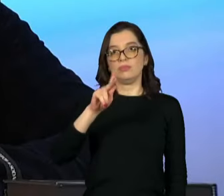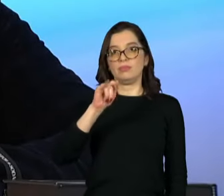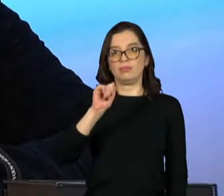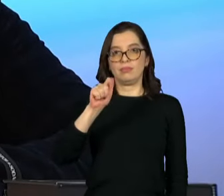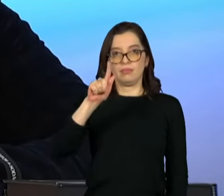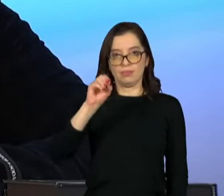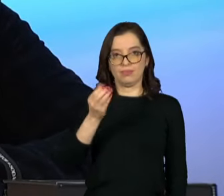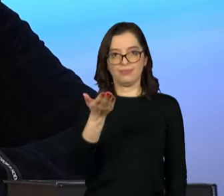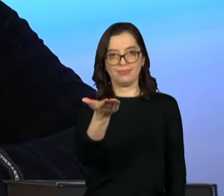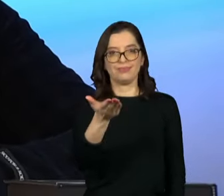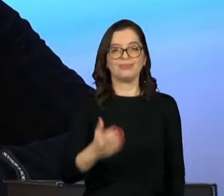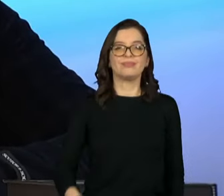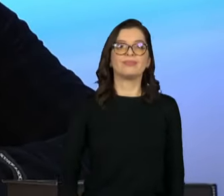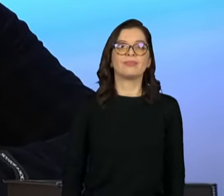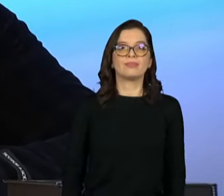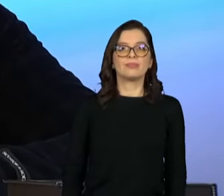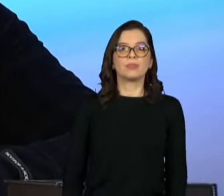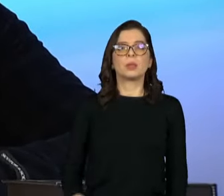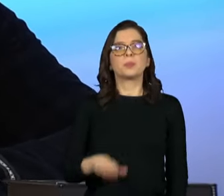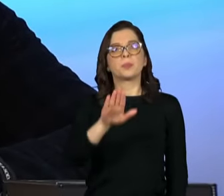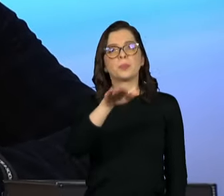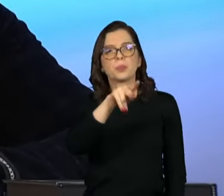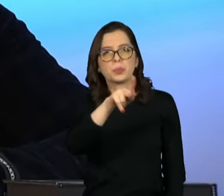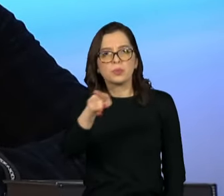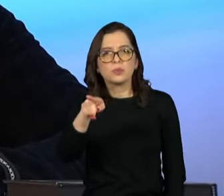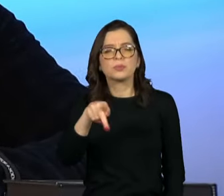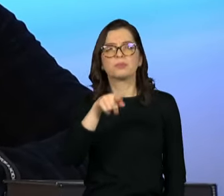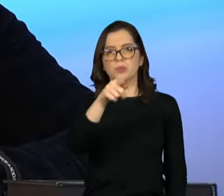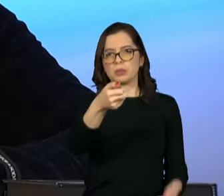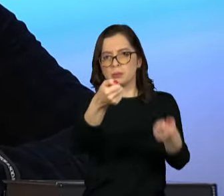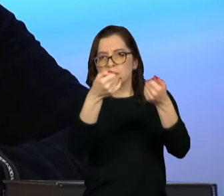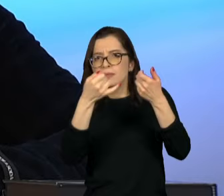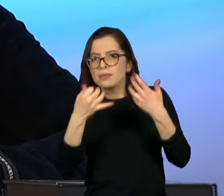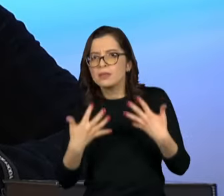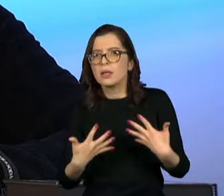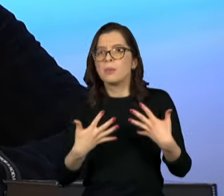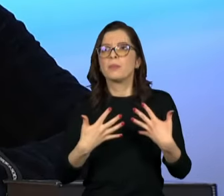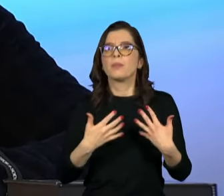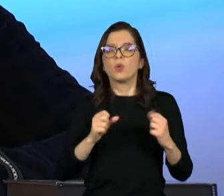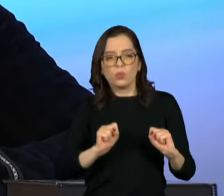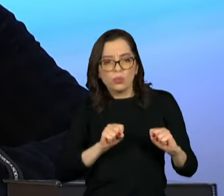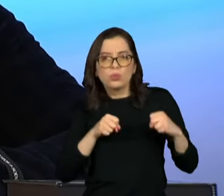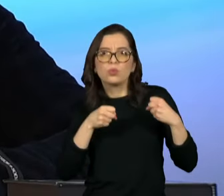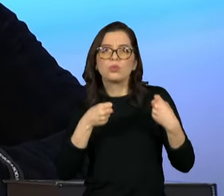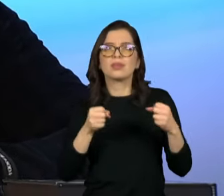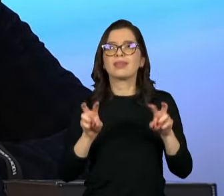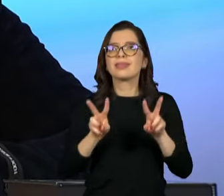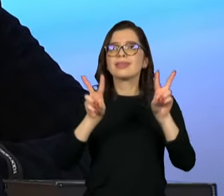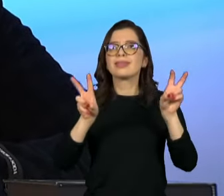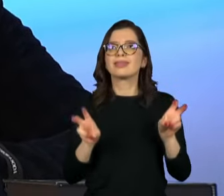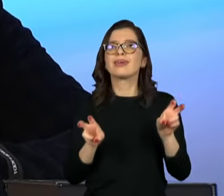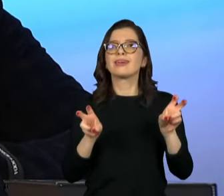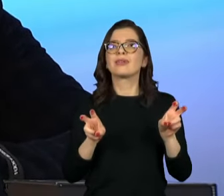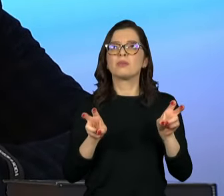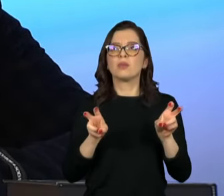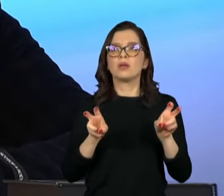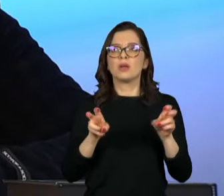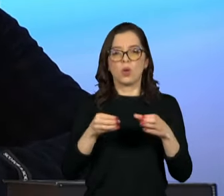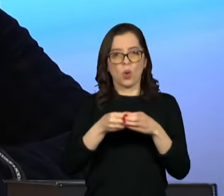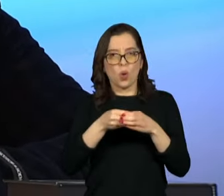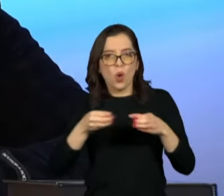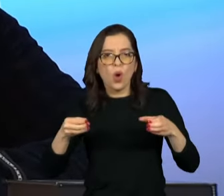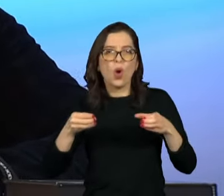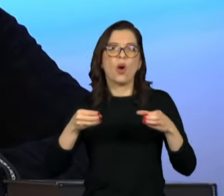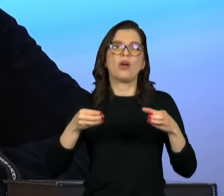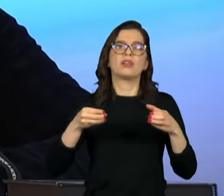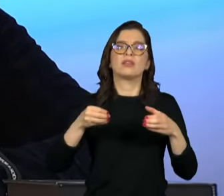defendeu ações afirmativas e como um aspecto importante da justiça, e recentemente a Suprema Corte dos Estados